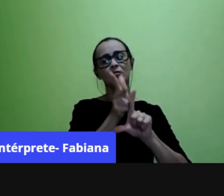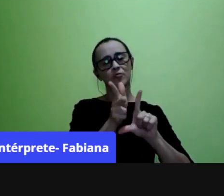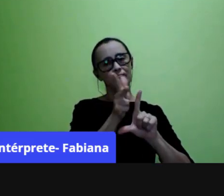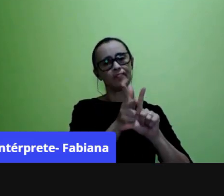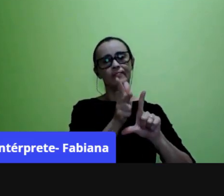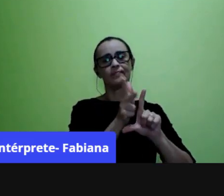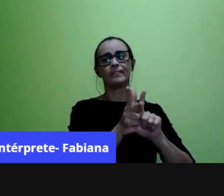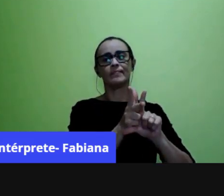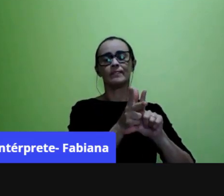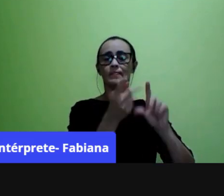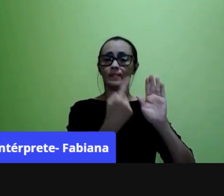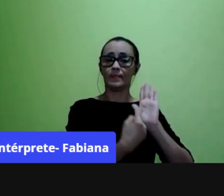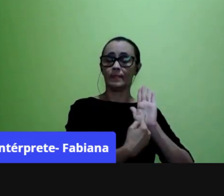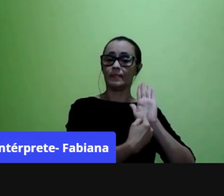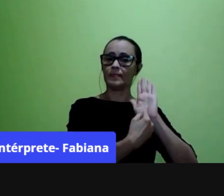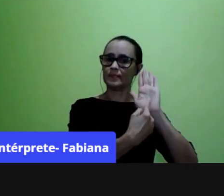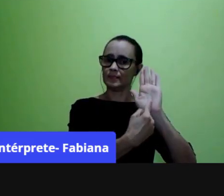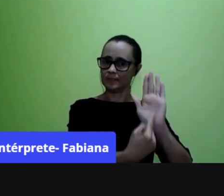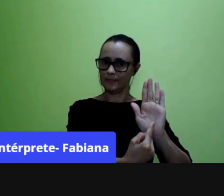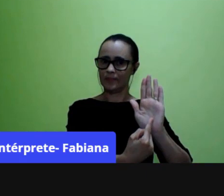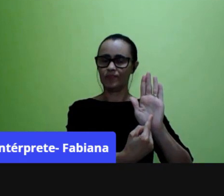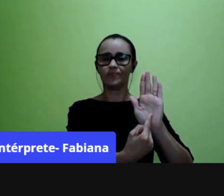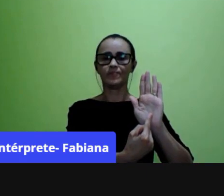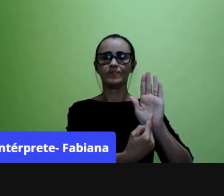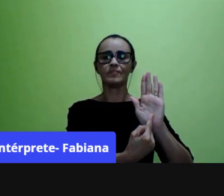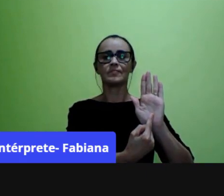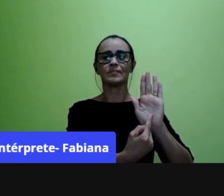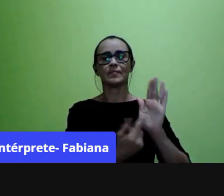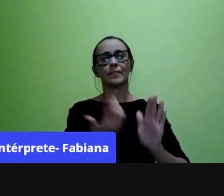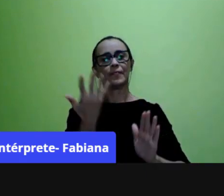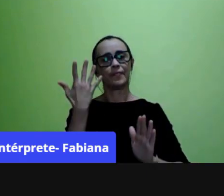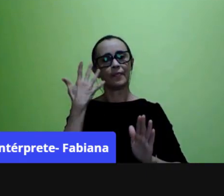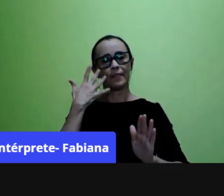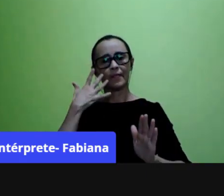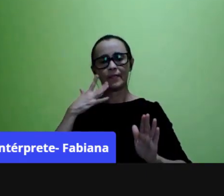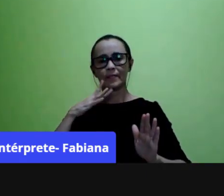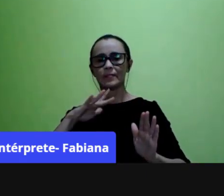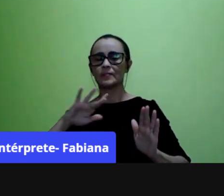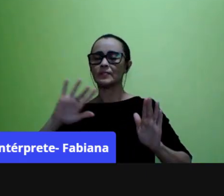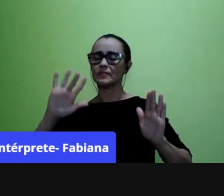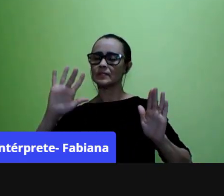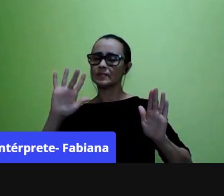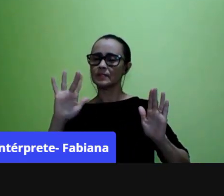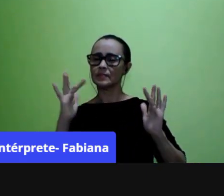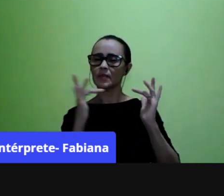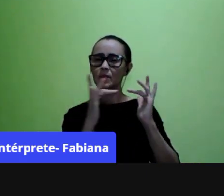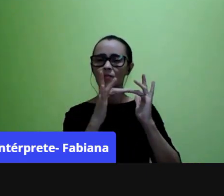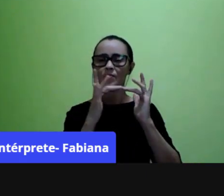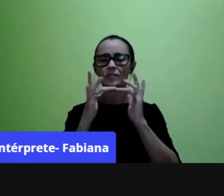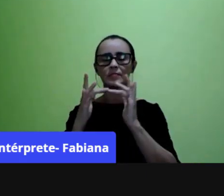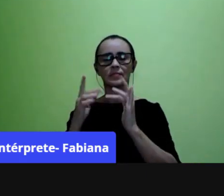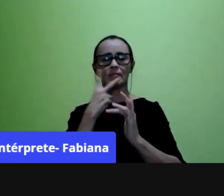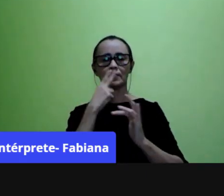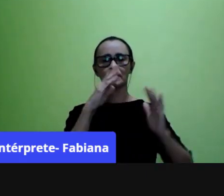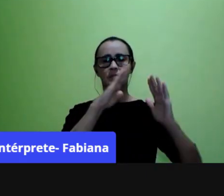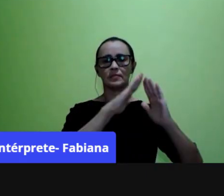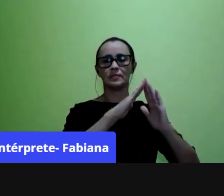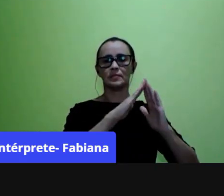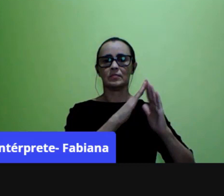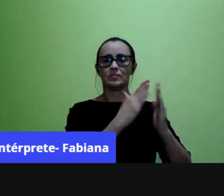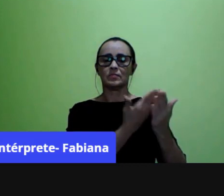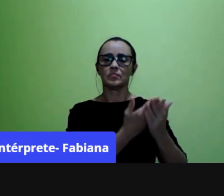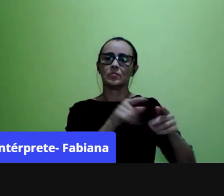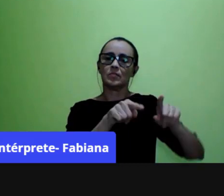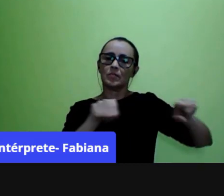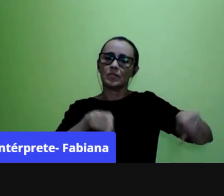de trazer a aproximação da criança com o ambiente da sala de aula ou da instituição, mas na maioria das